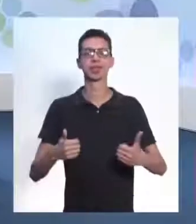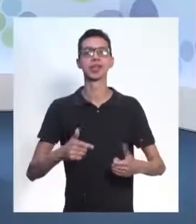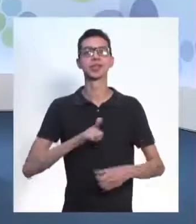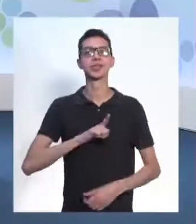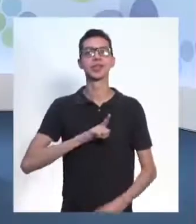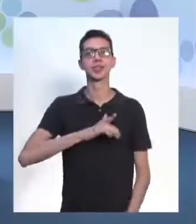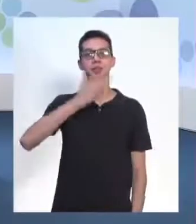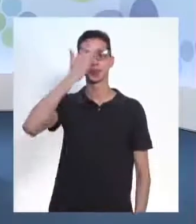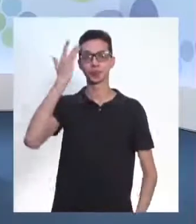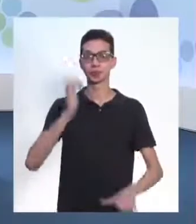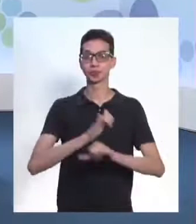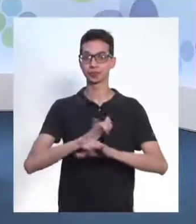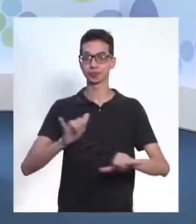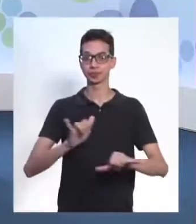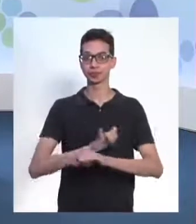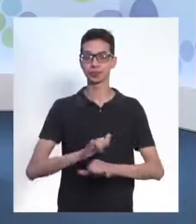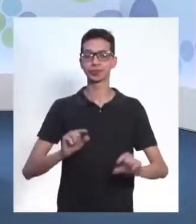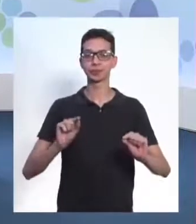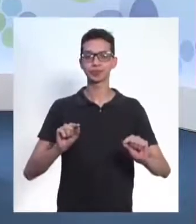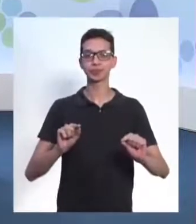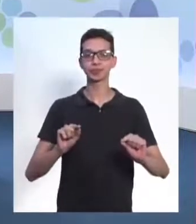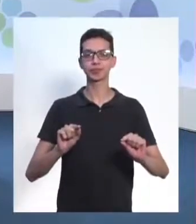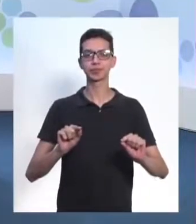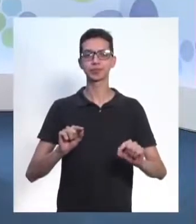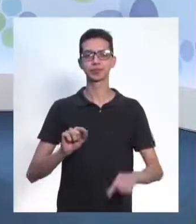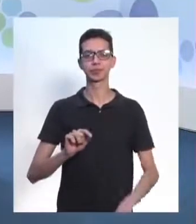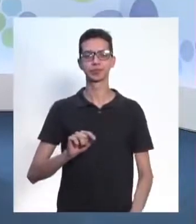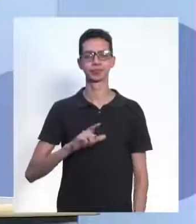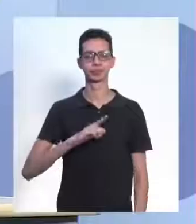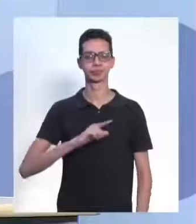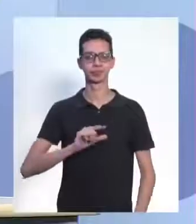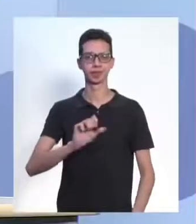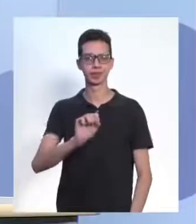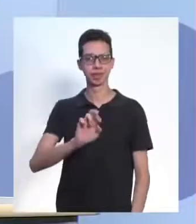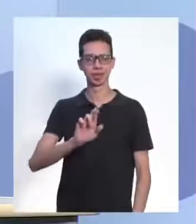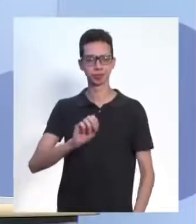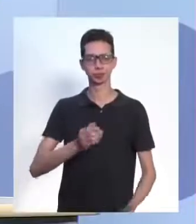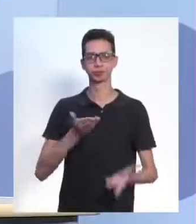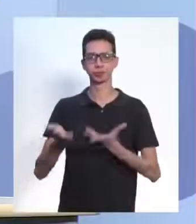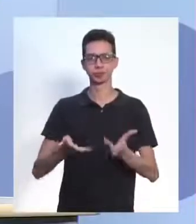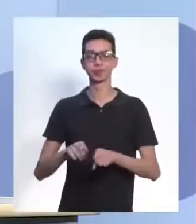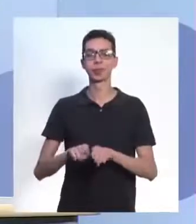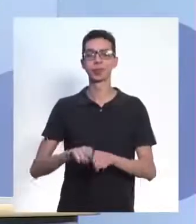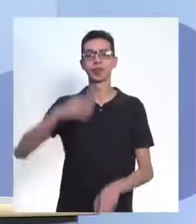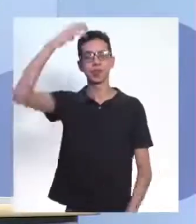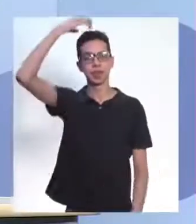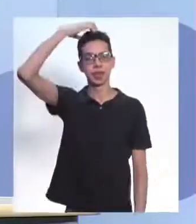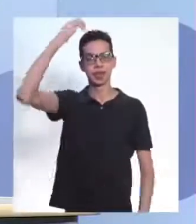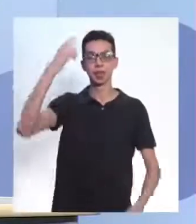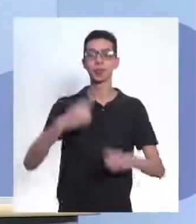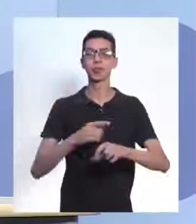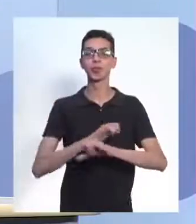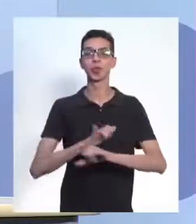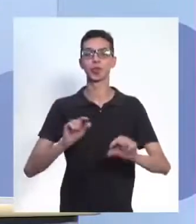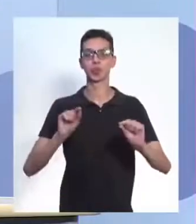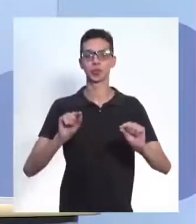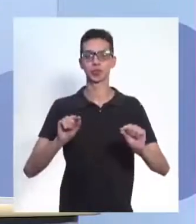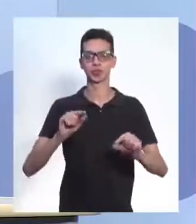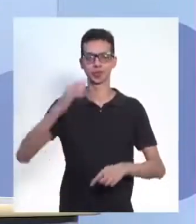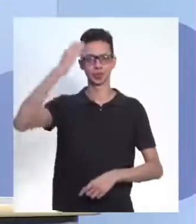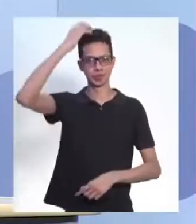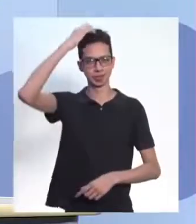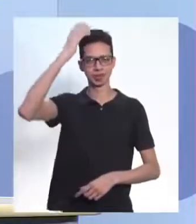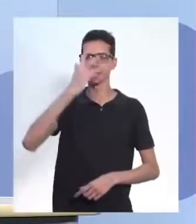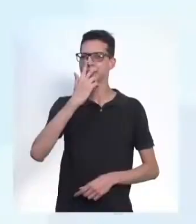falando aqui, Andréia. O servo, o rei. Por que tem gente dizendo que o rei é a figura